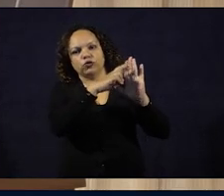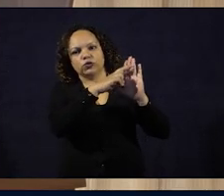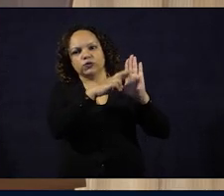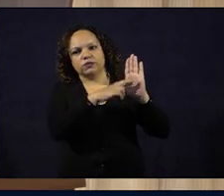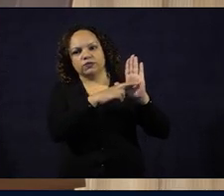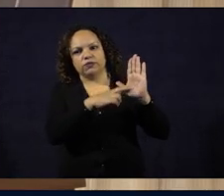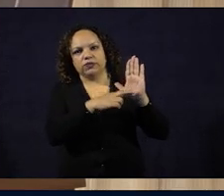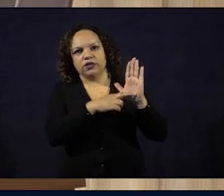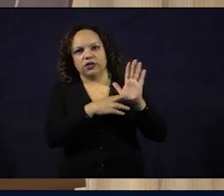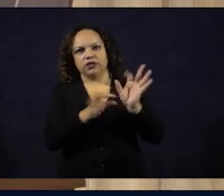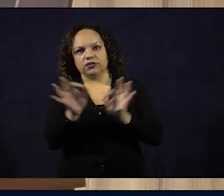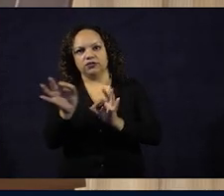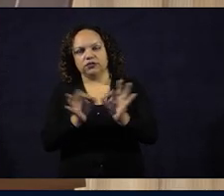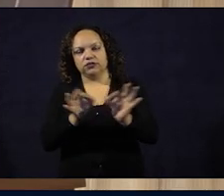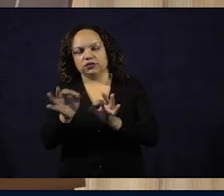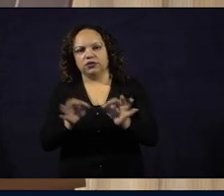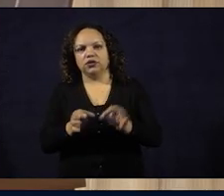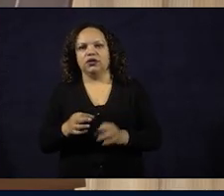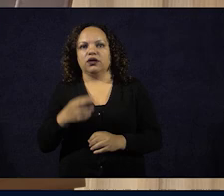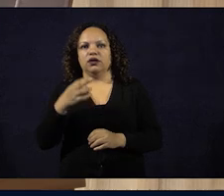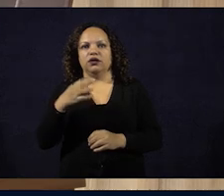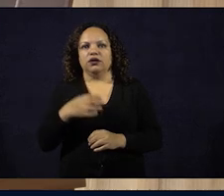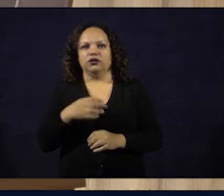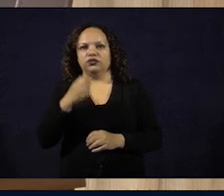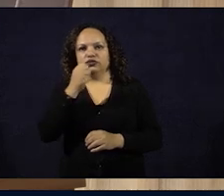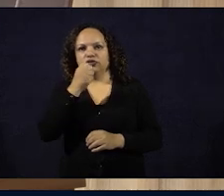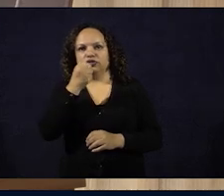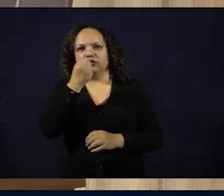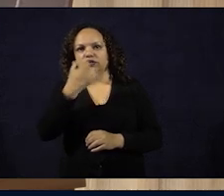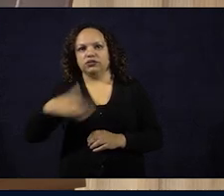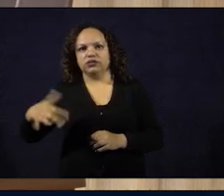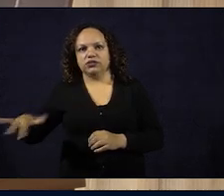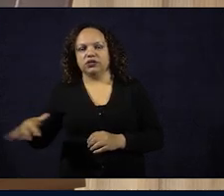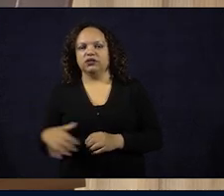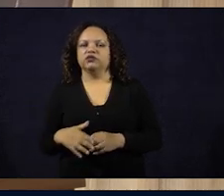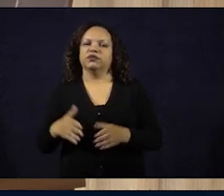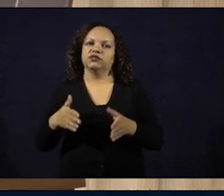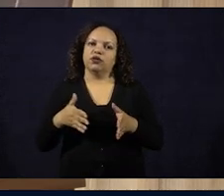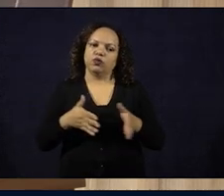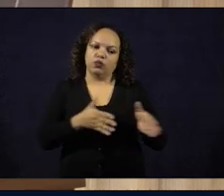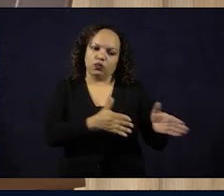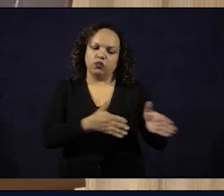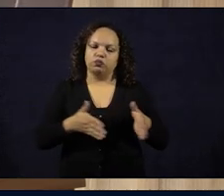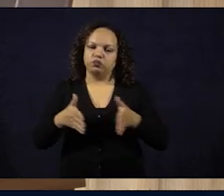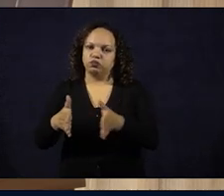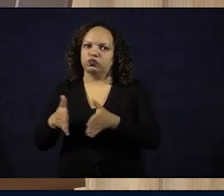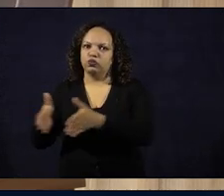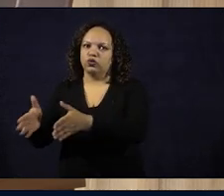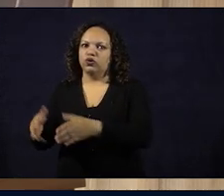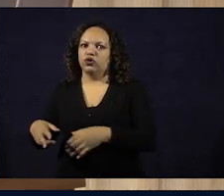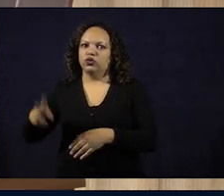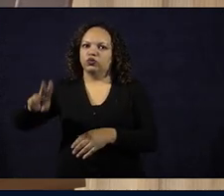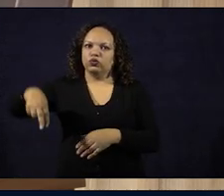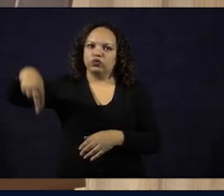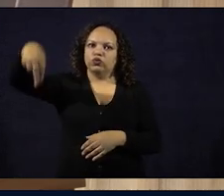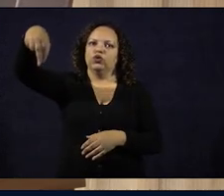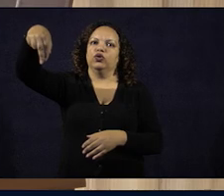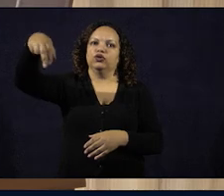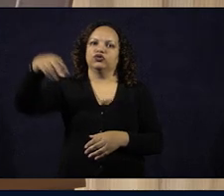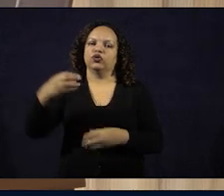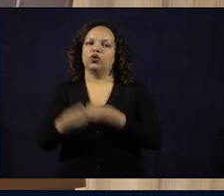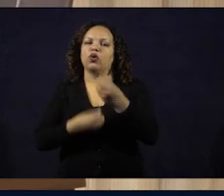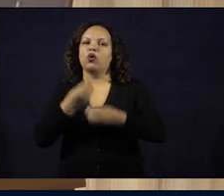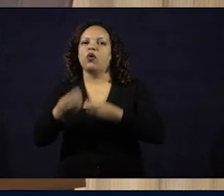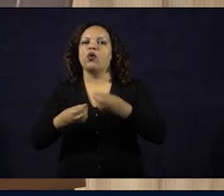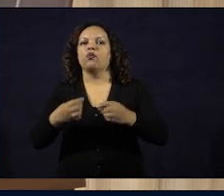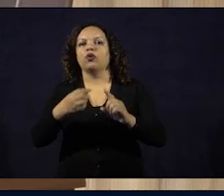portuário. A gente, claro, discute de Santos, mas existe a construção de um outro corredor logístico ali para o norte. Se puder comentar um pouquinho como é que o